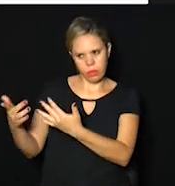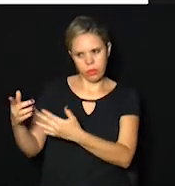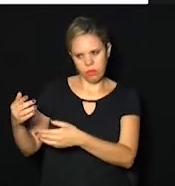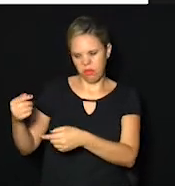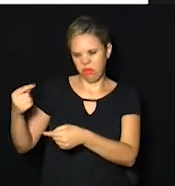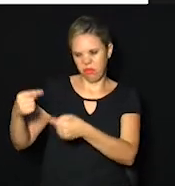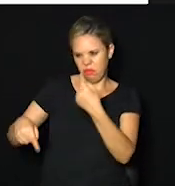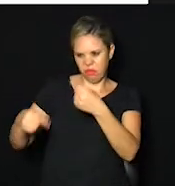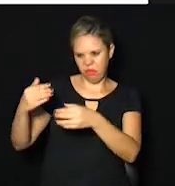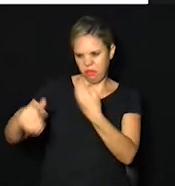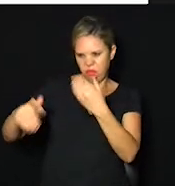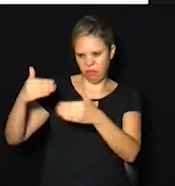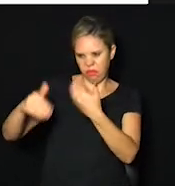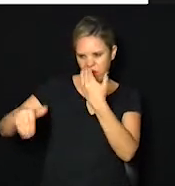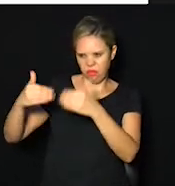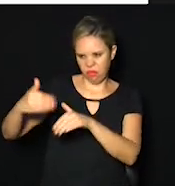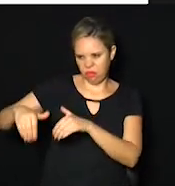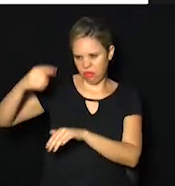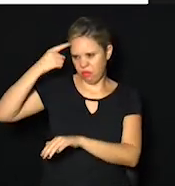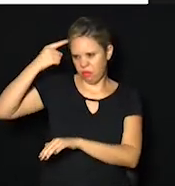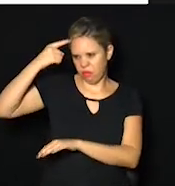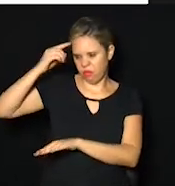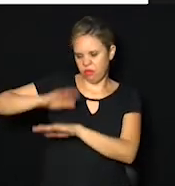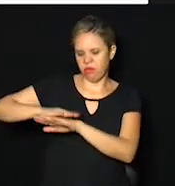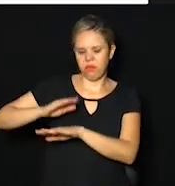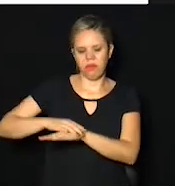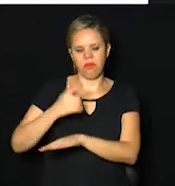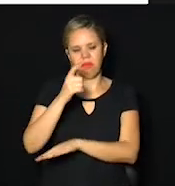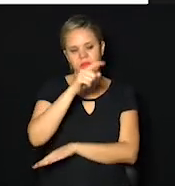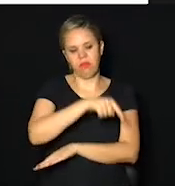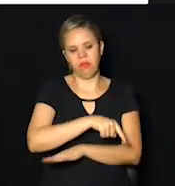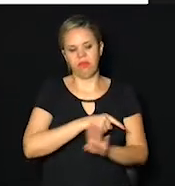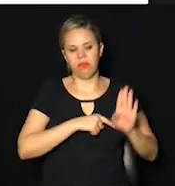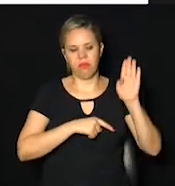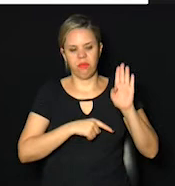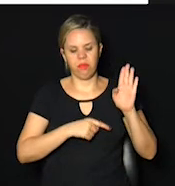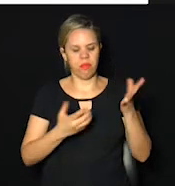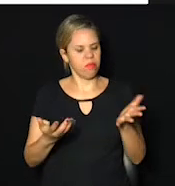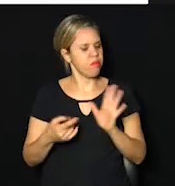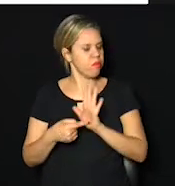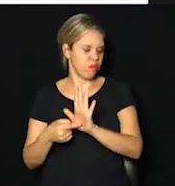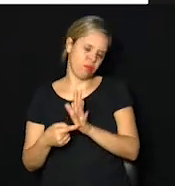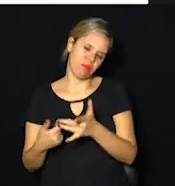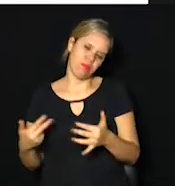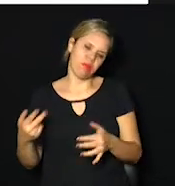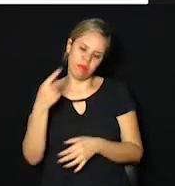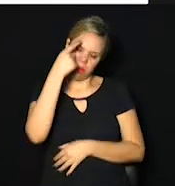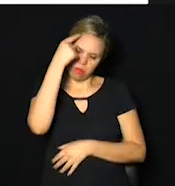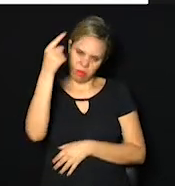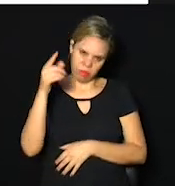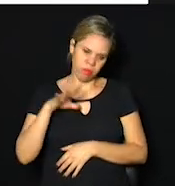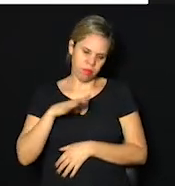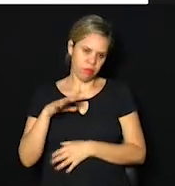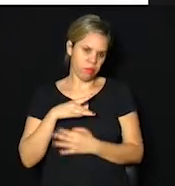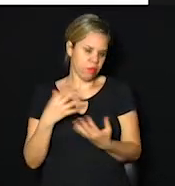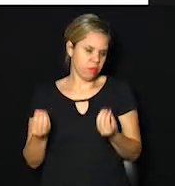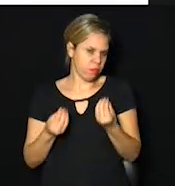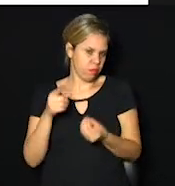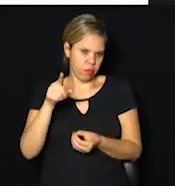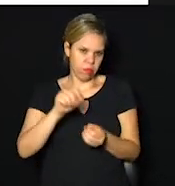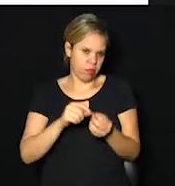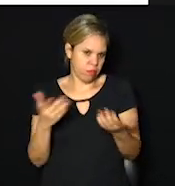de como você pensa. E você talvez seja candidato ou queira apresentar ideias para a cidade. Como é que você